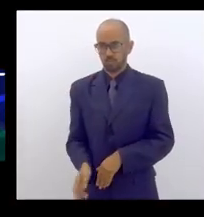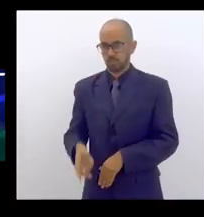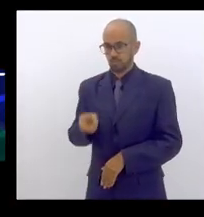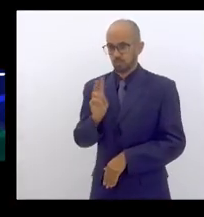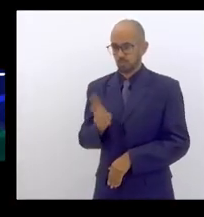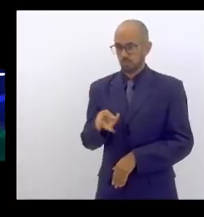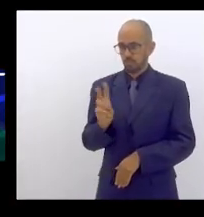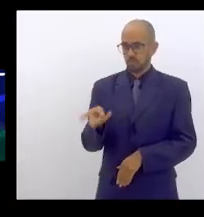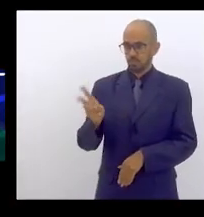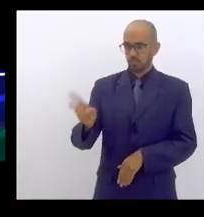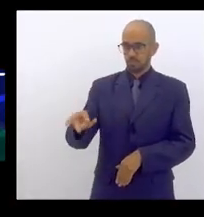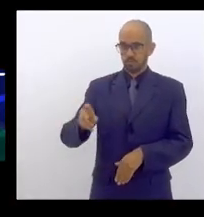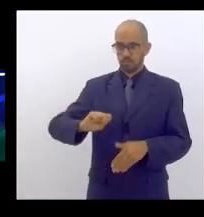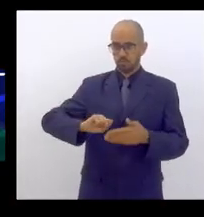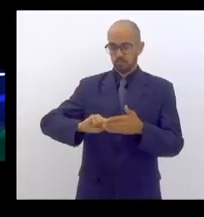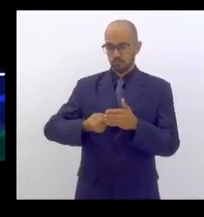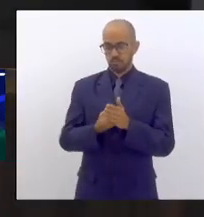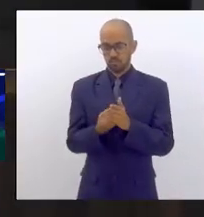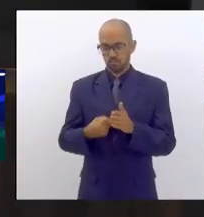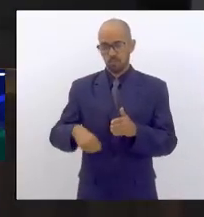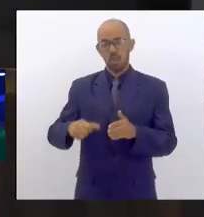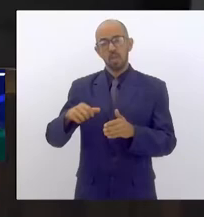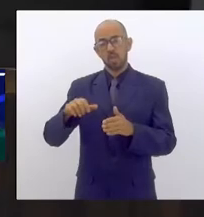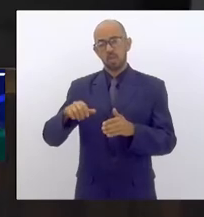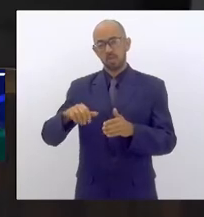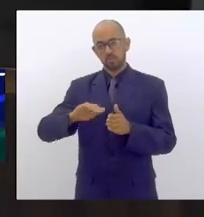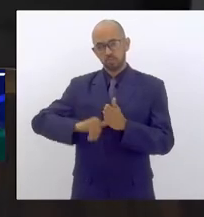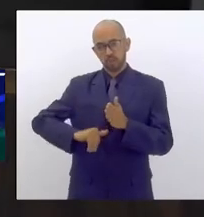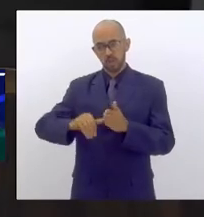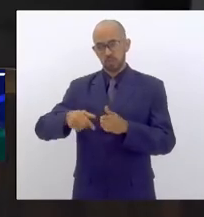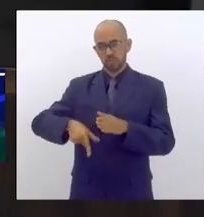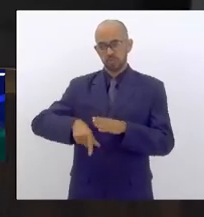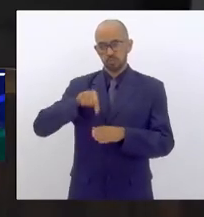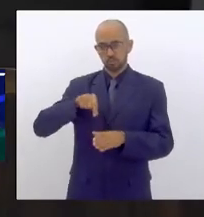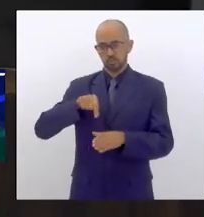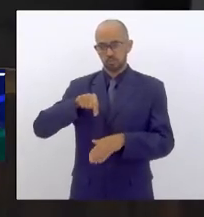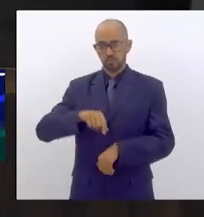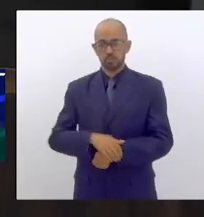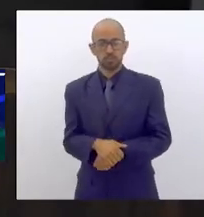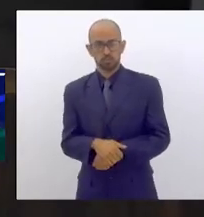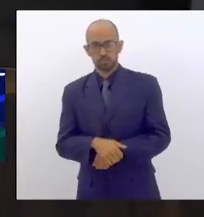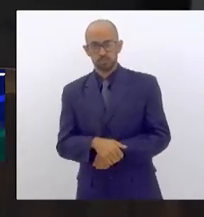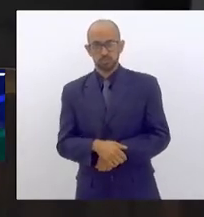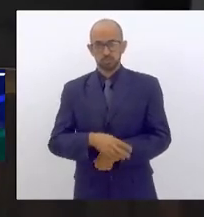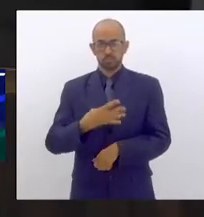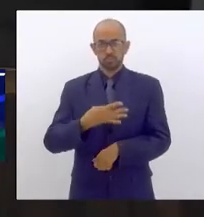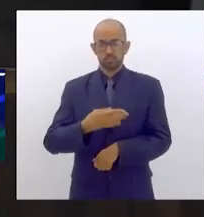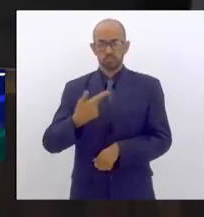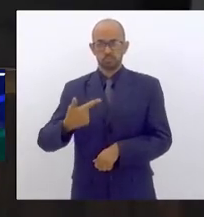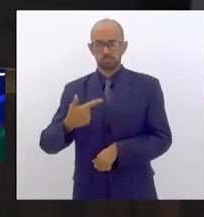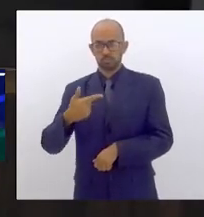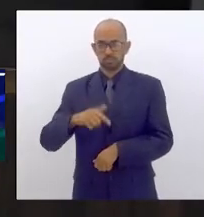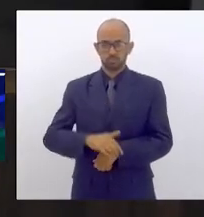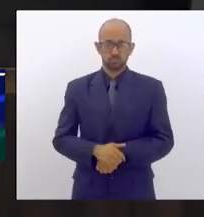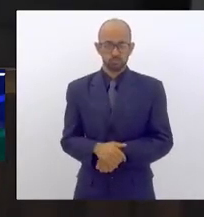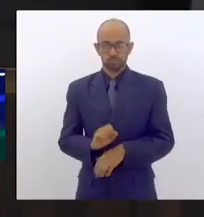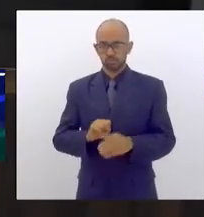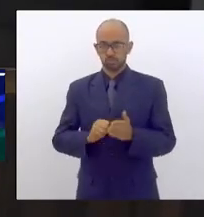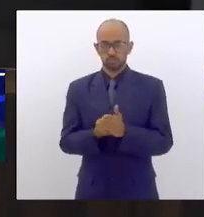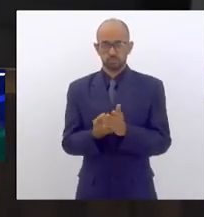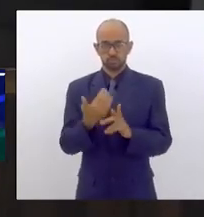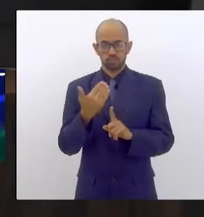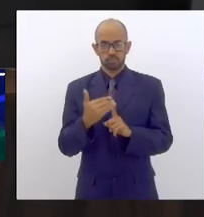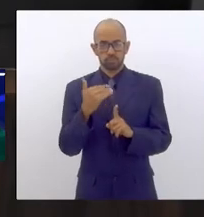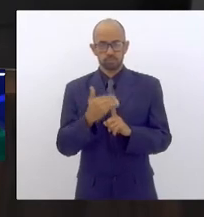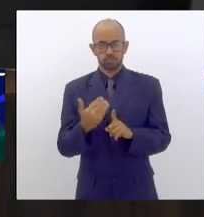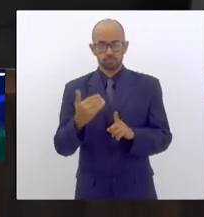Pela manutenção, salvo os destaques. 42º veto parcial aposto ao projeto de